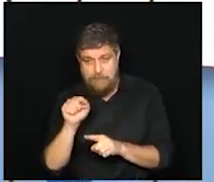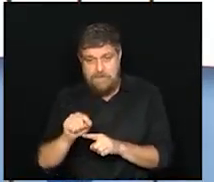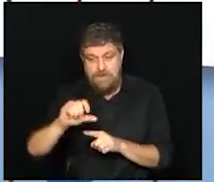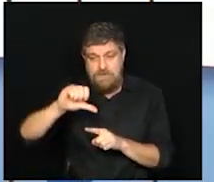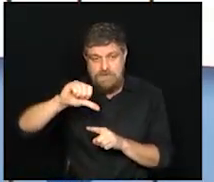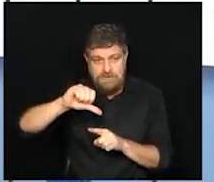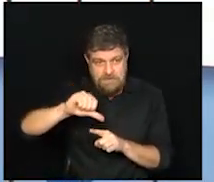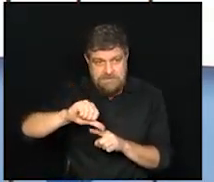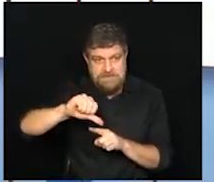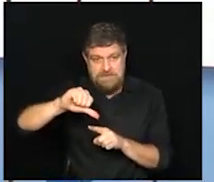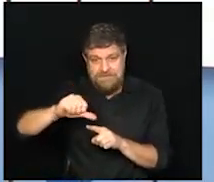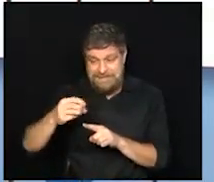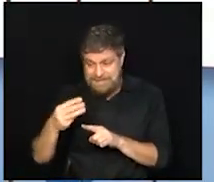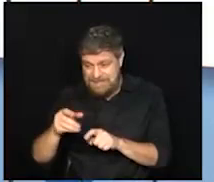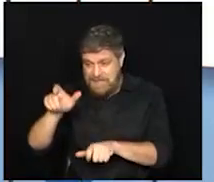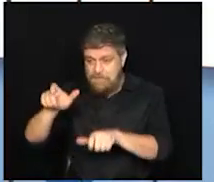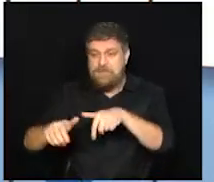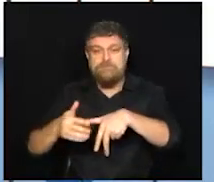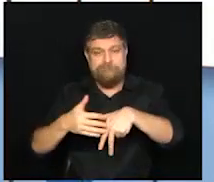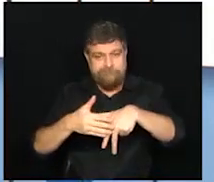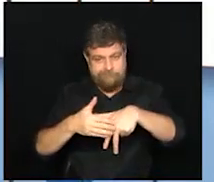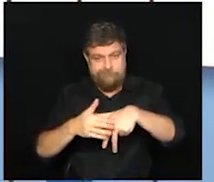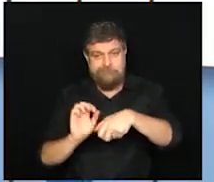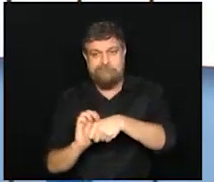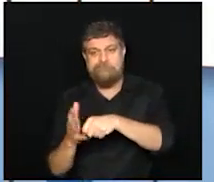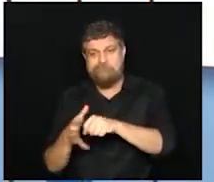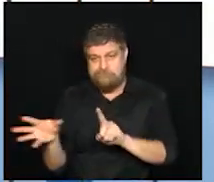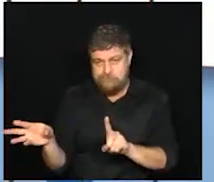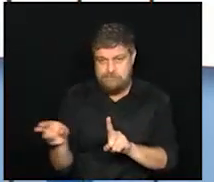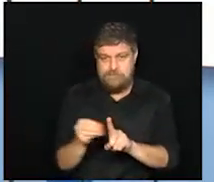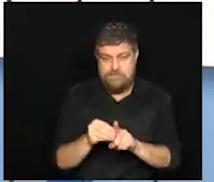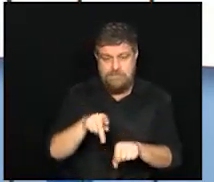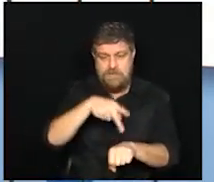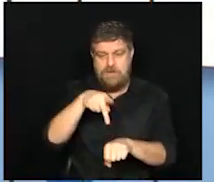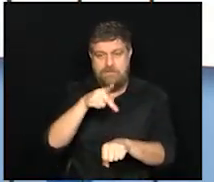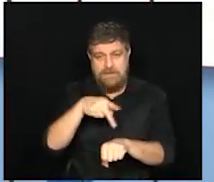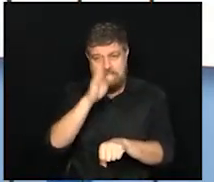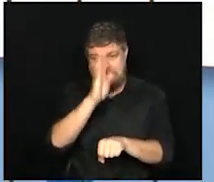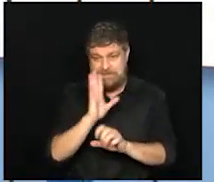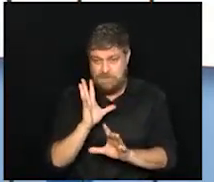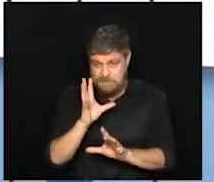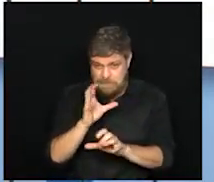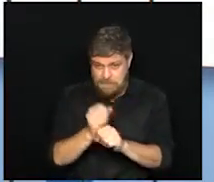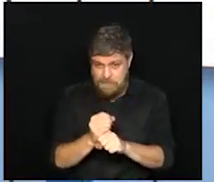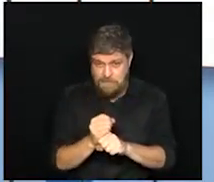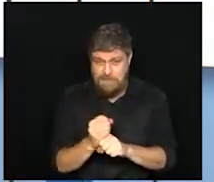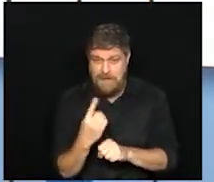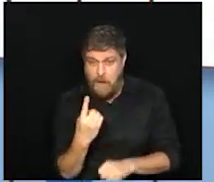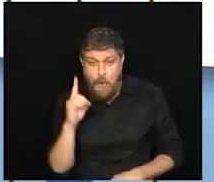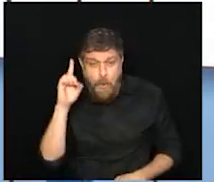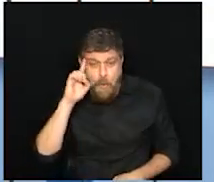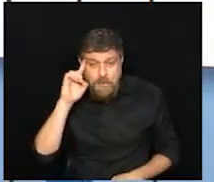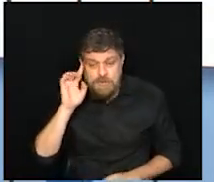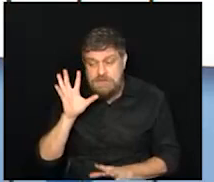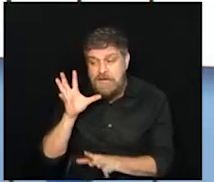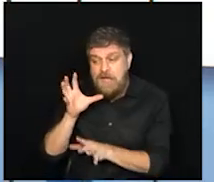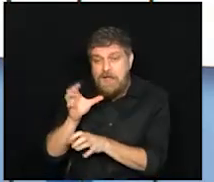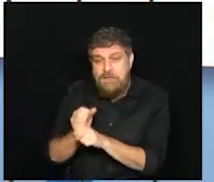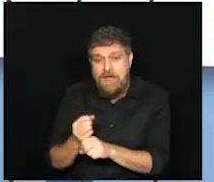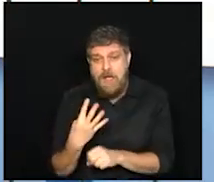19.151.993 casos confirmados da Covid-19 no país e nas últimas 24 horas foram